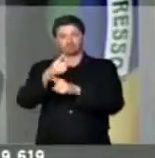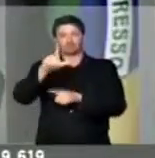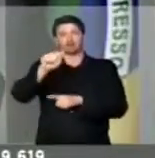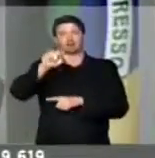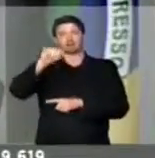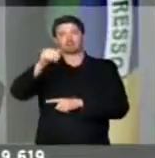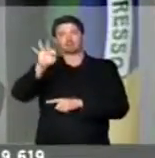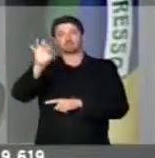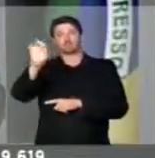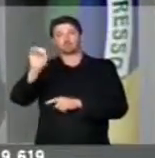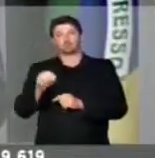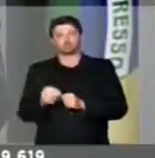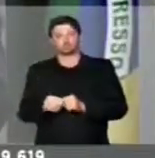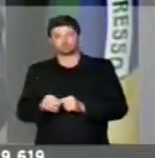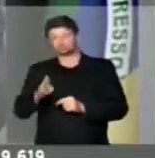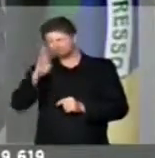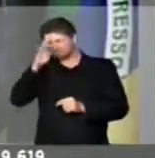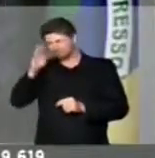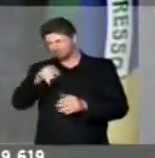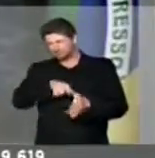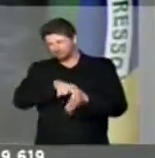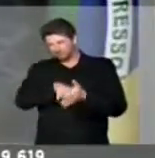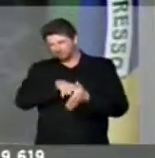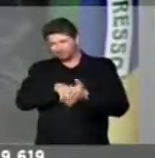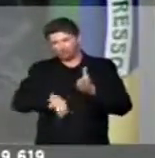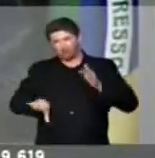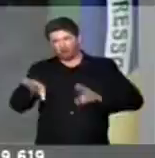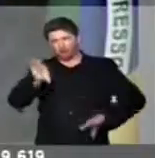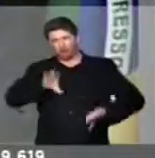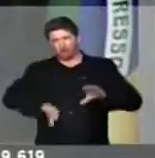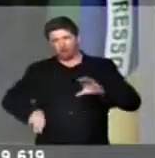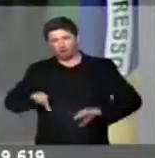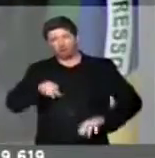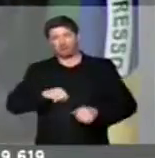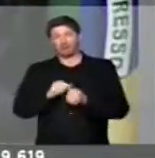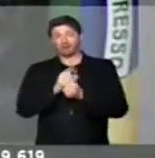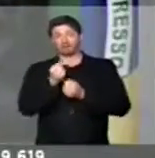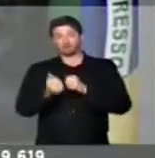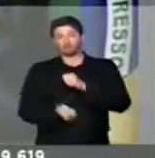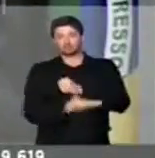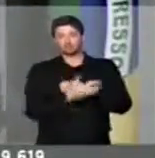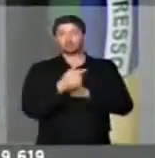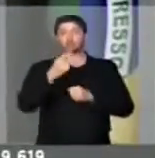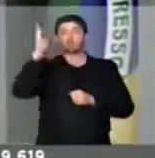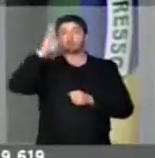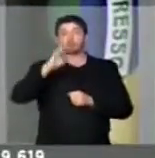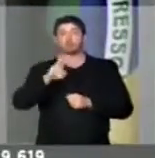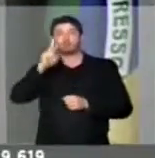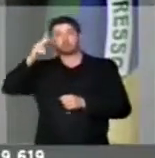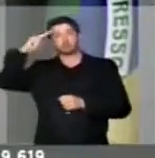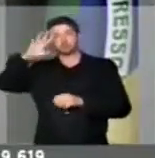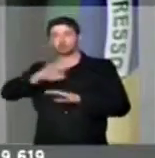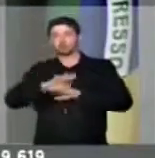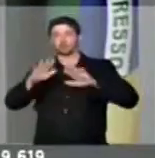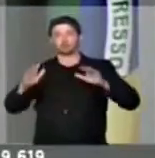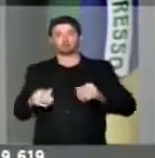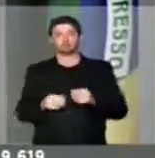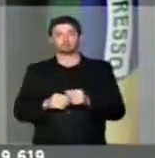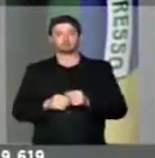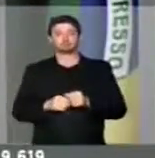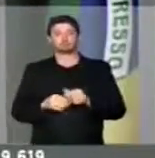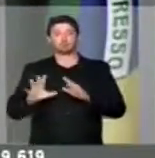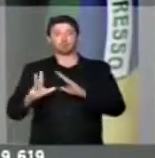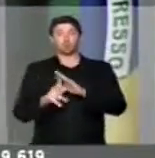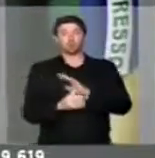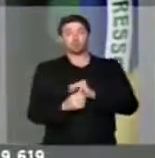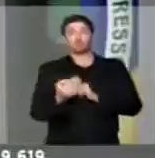Lava Jato, a maior investigação de corrupção e lavagem de dinheiro que o Brasil já teve. Foram